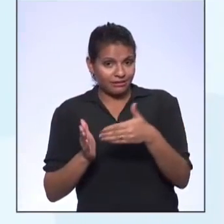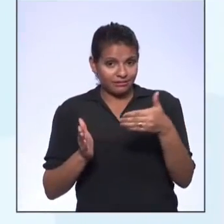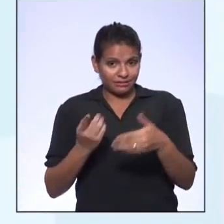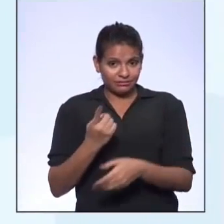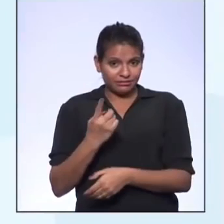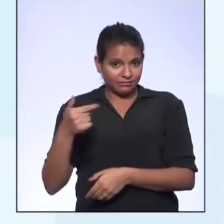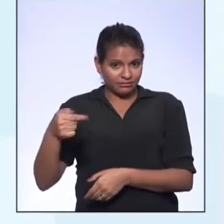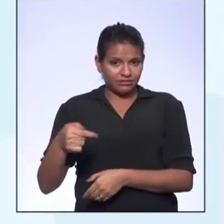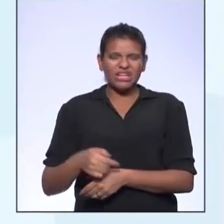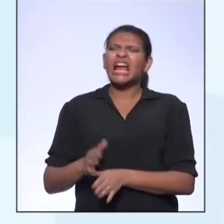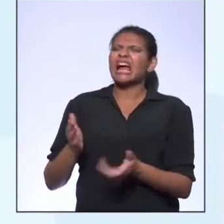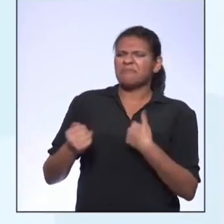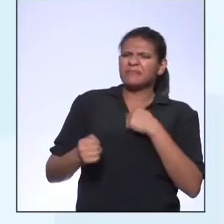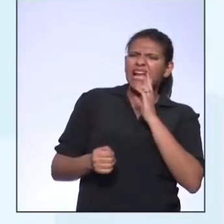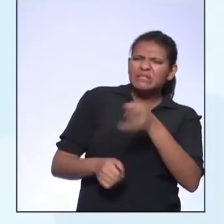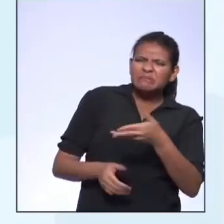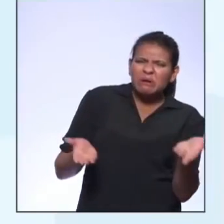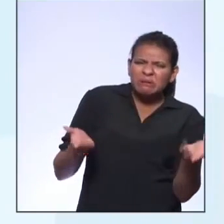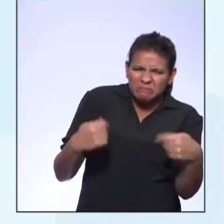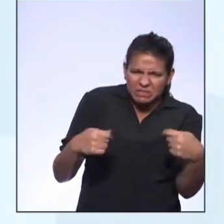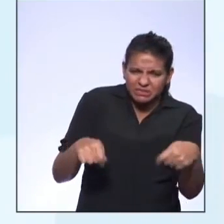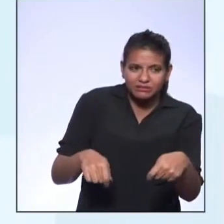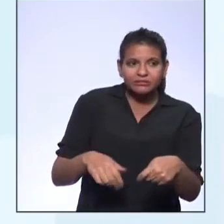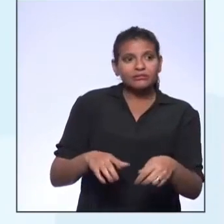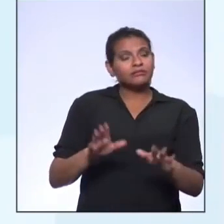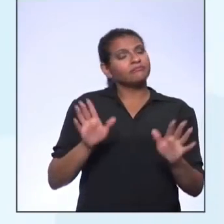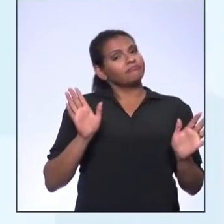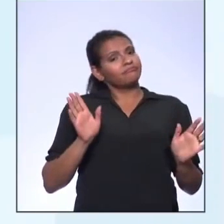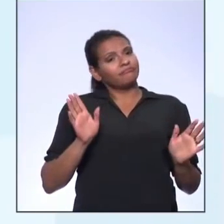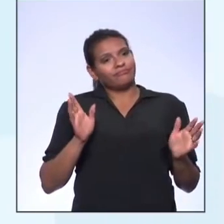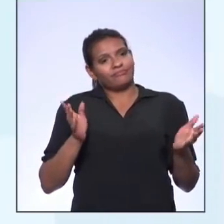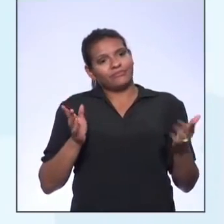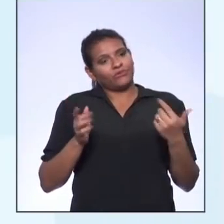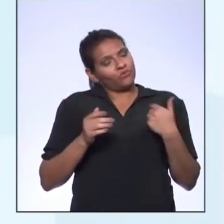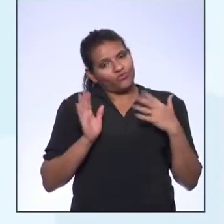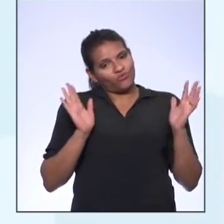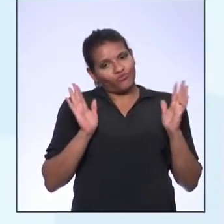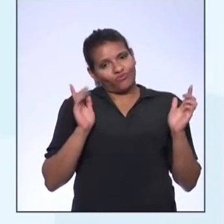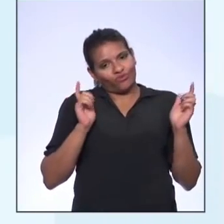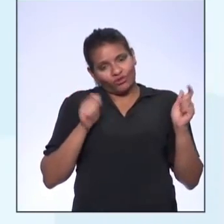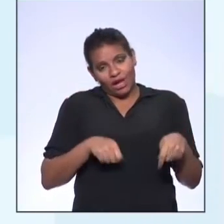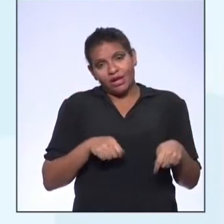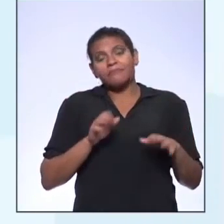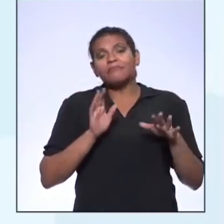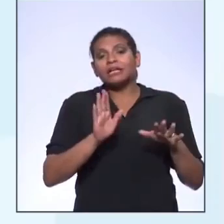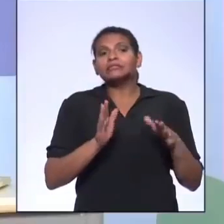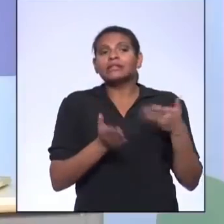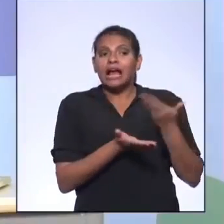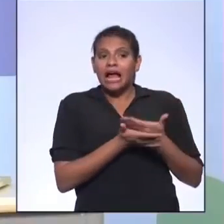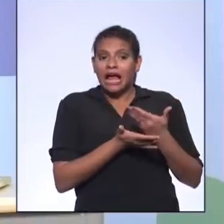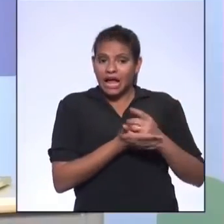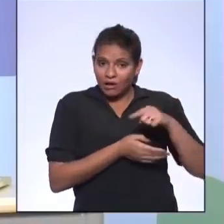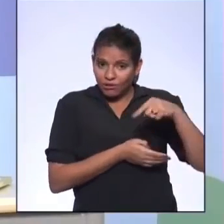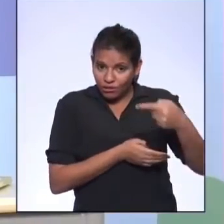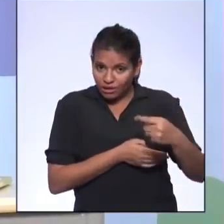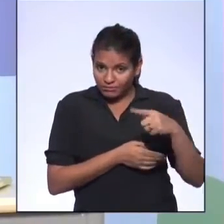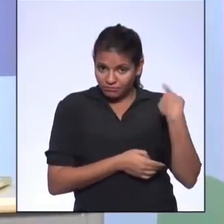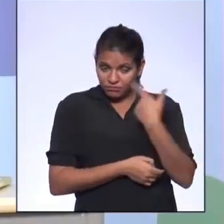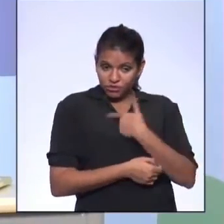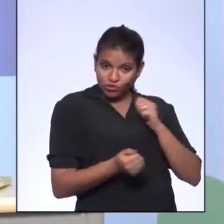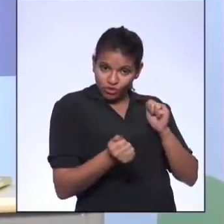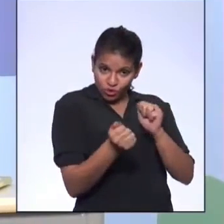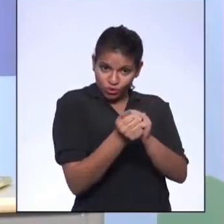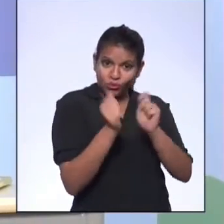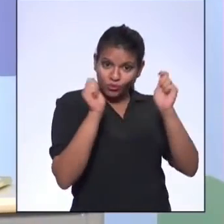falar, tem que fazer, professora? Aqui o Centro de Mídias ainda não está indicando. A próxima aula nós vamos fazer juntos